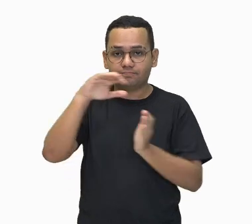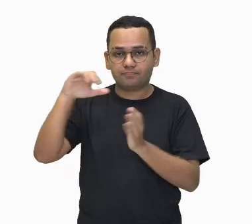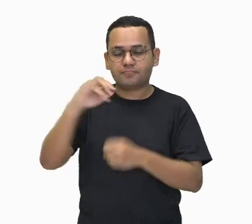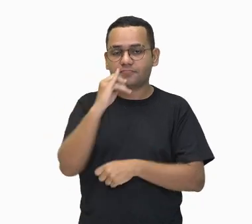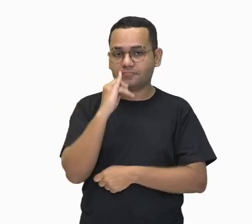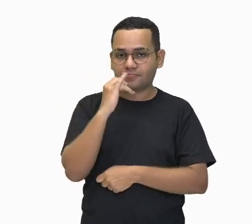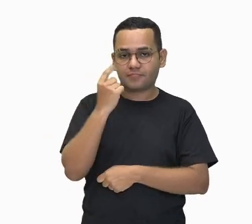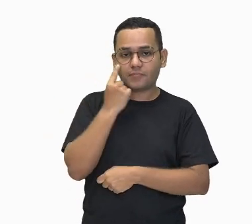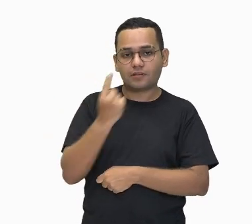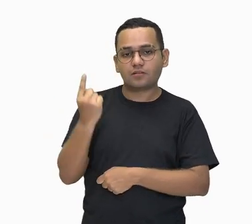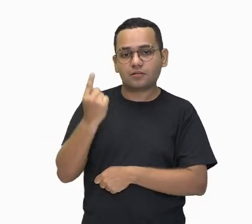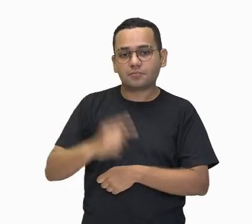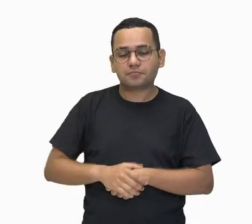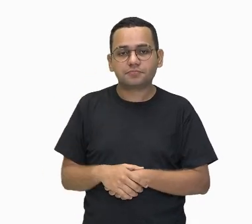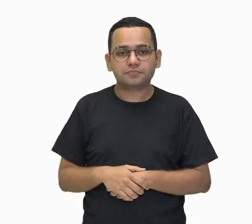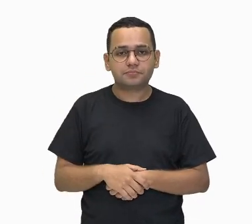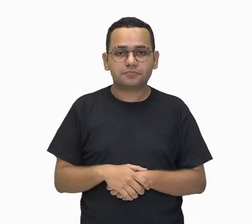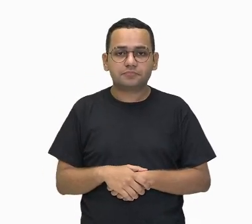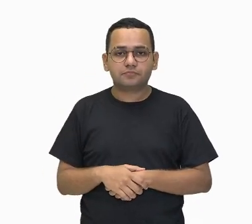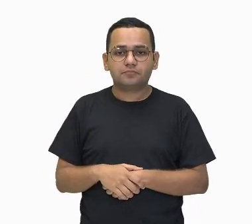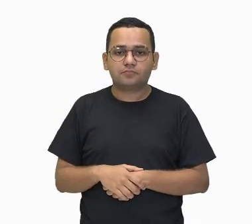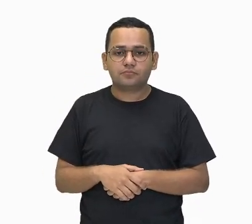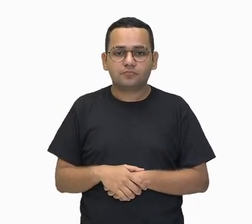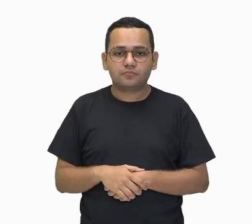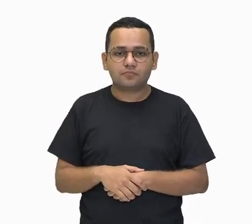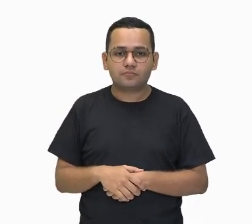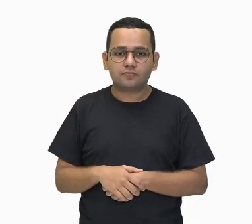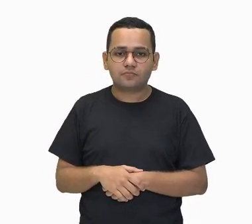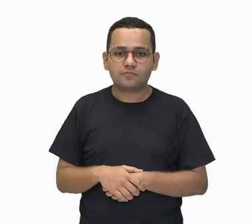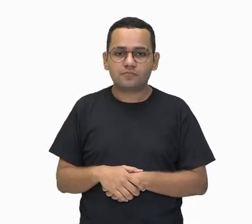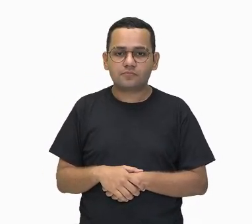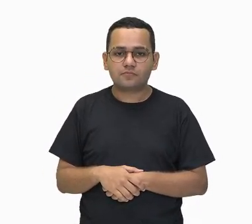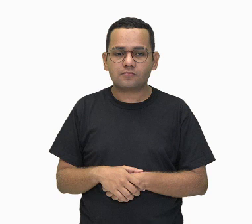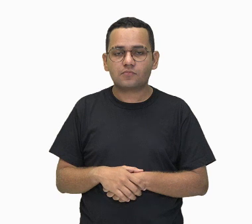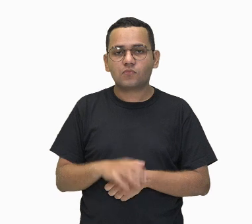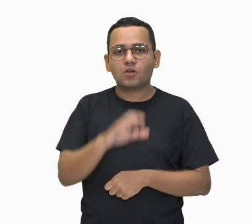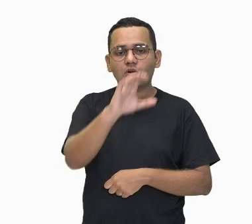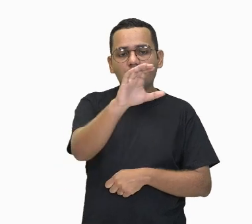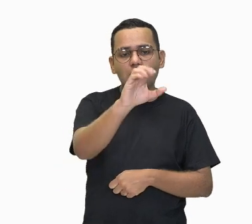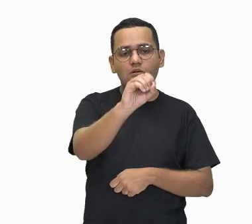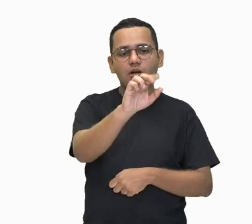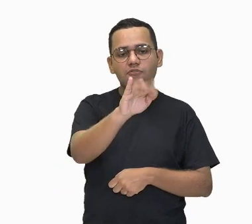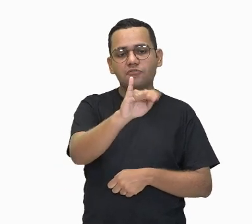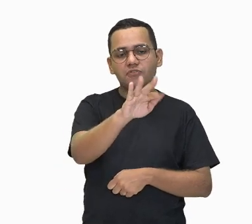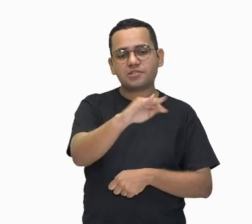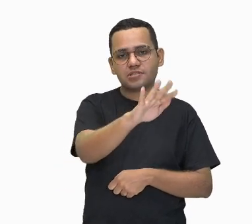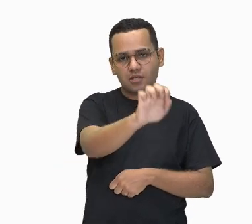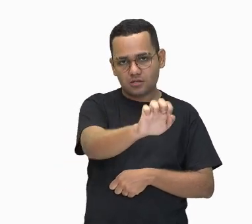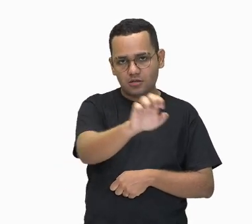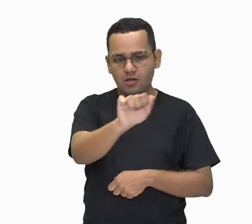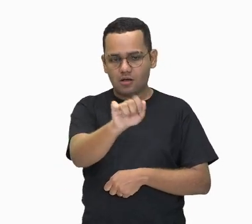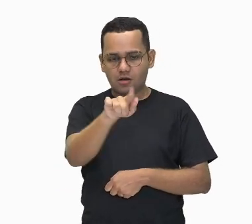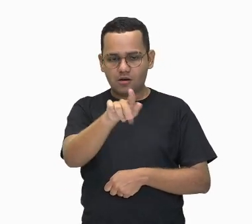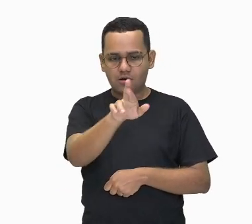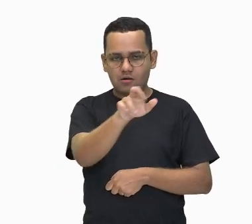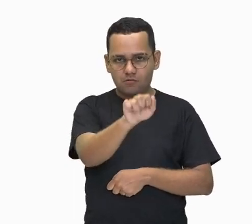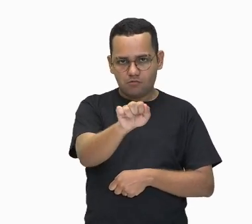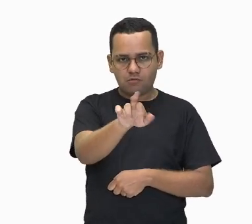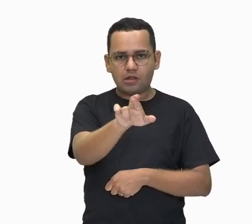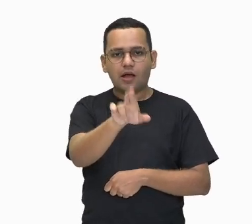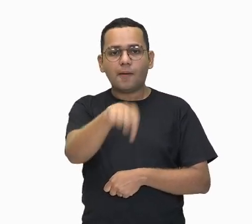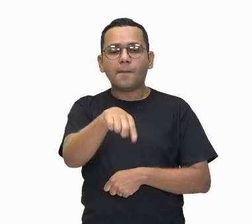a equação... Aliás, o coeficiente angular, não é? A partir de uma equação geral da